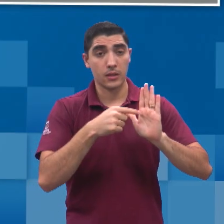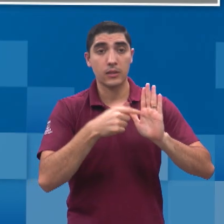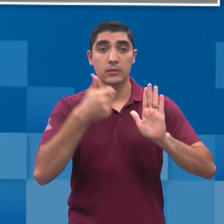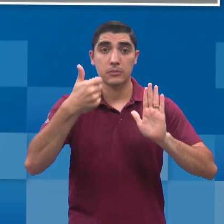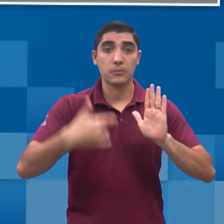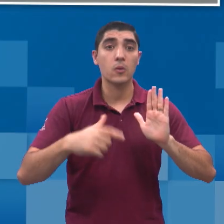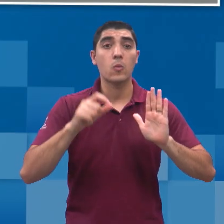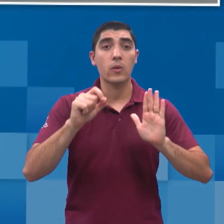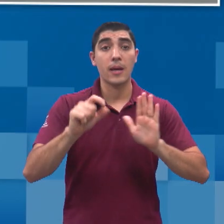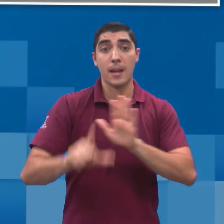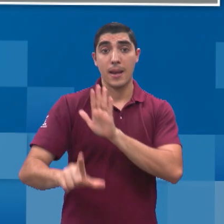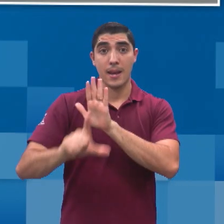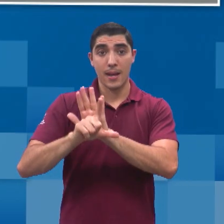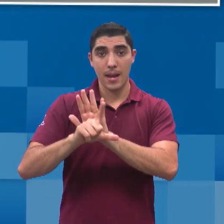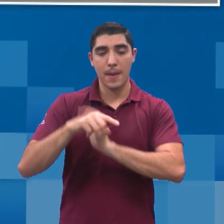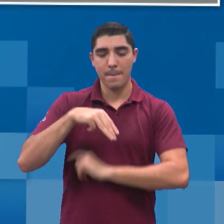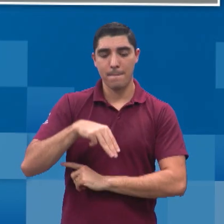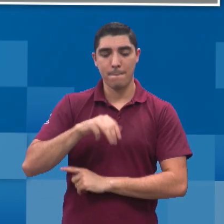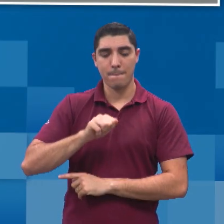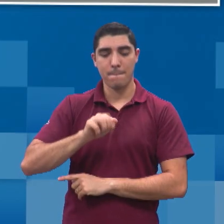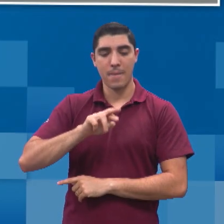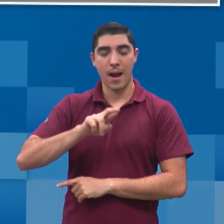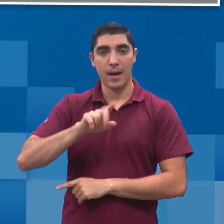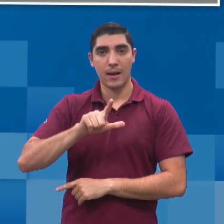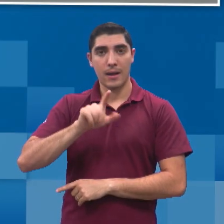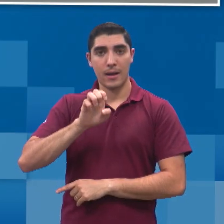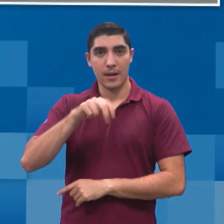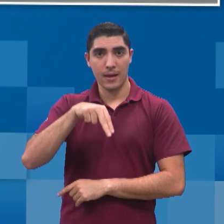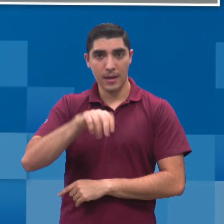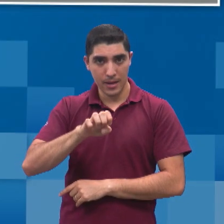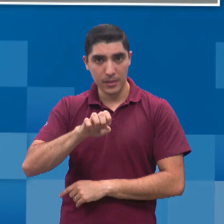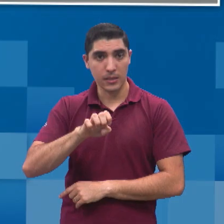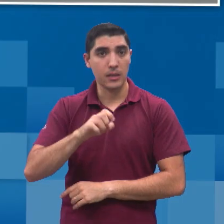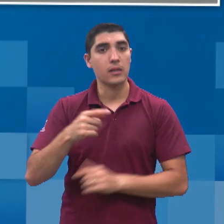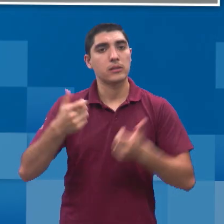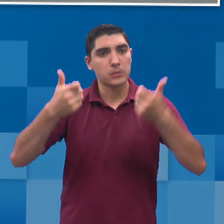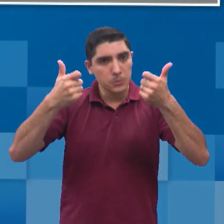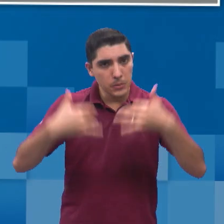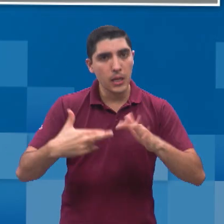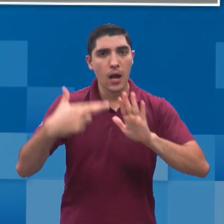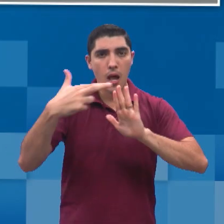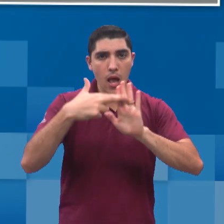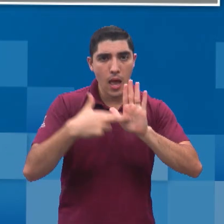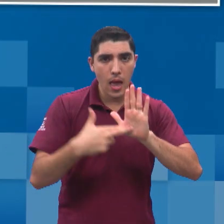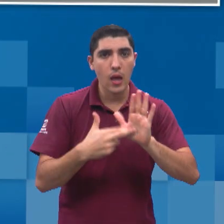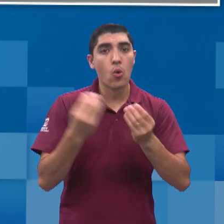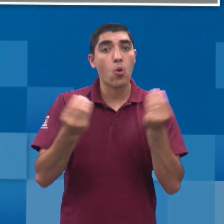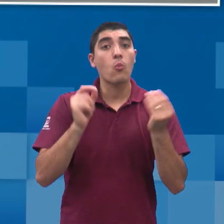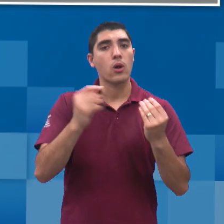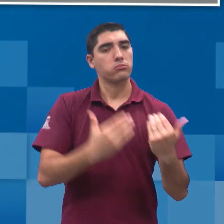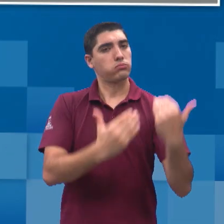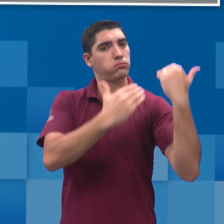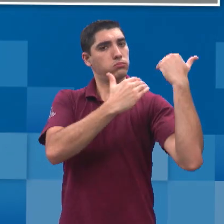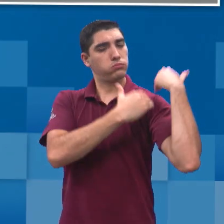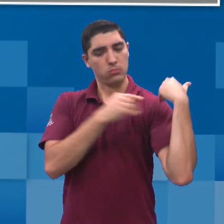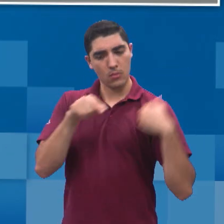Institui a Lei Marlene Ferreira Leite e dispõe sobre a regulamentação da posse responsável de cães